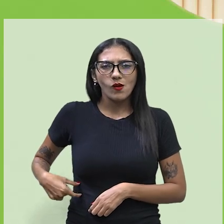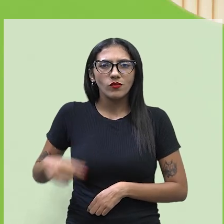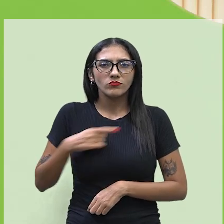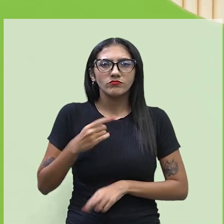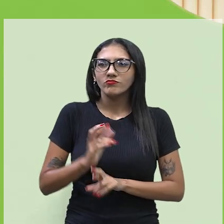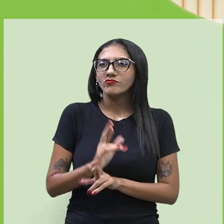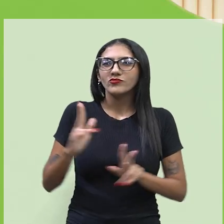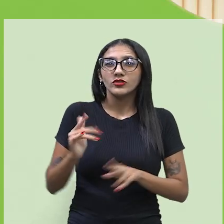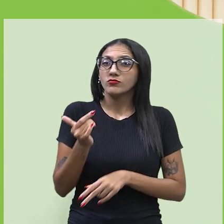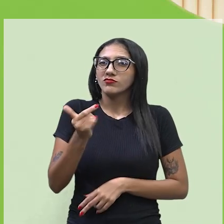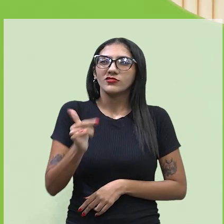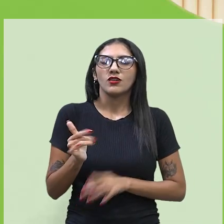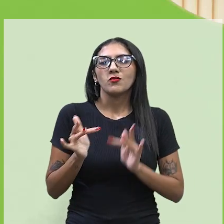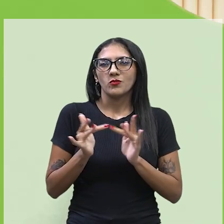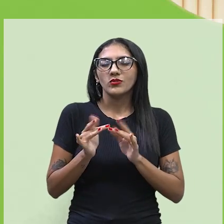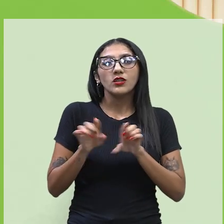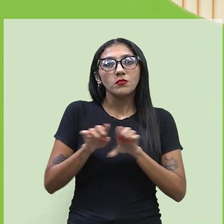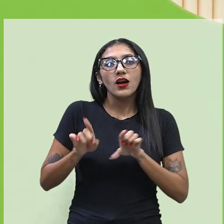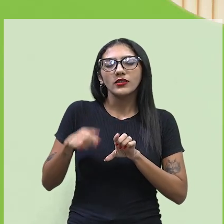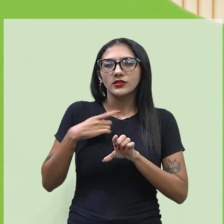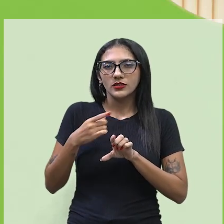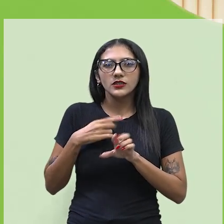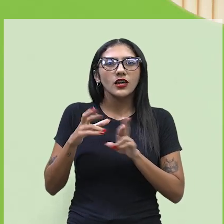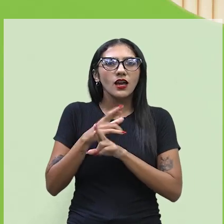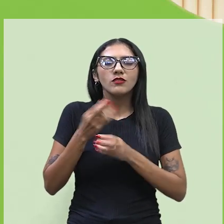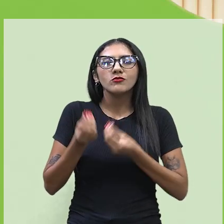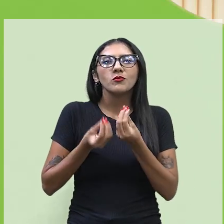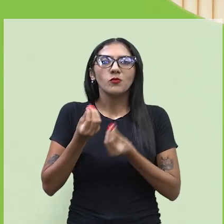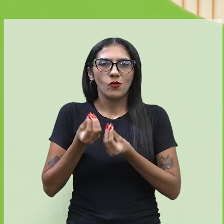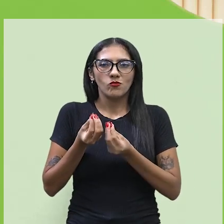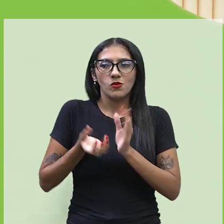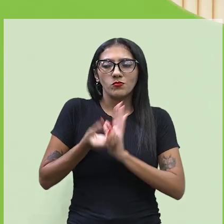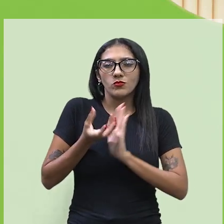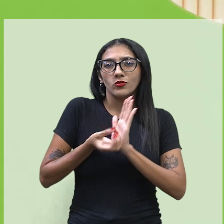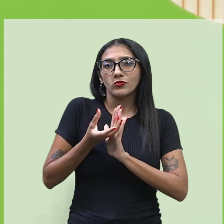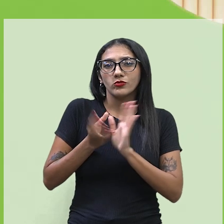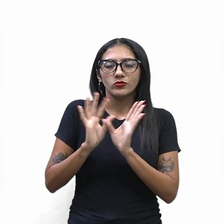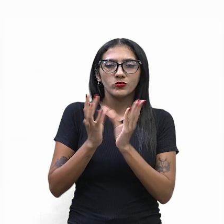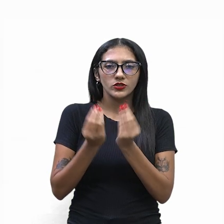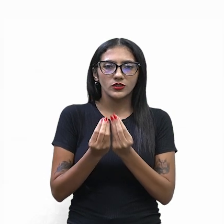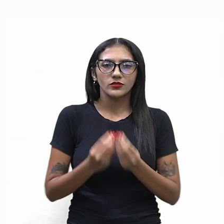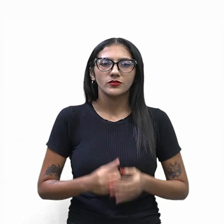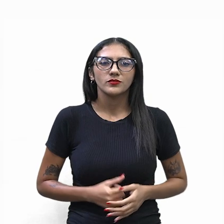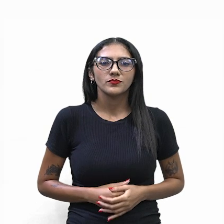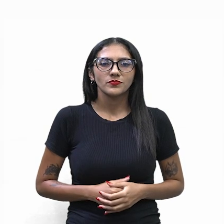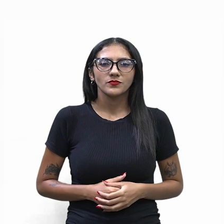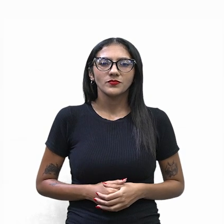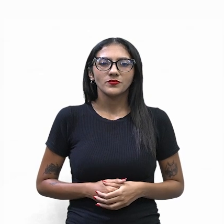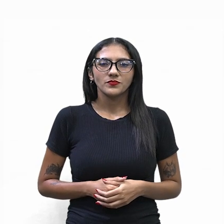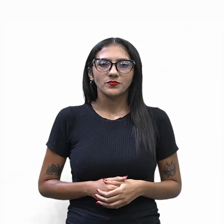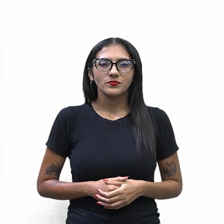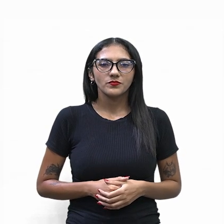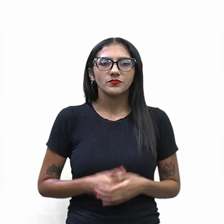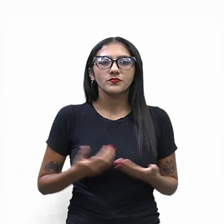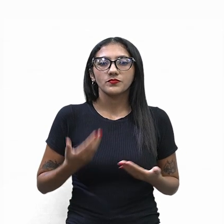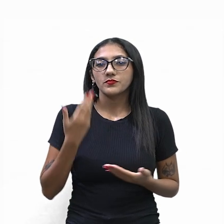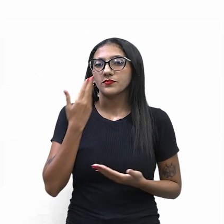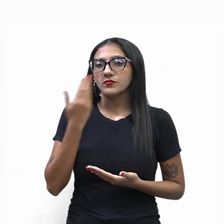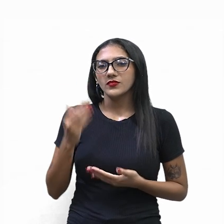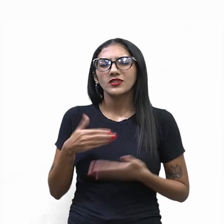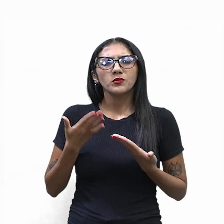contato diretamente com esse alimento, mas vão participar da digestão. E aí a gente vê, olha só no nosso esquema, quais são esses